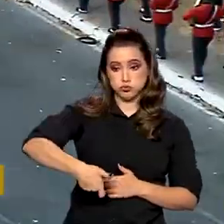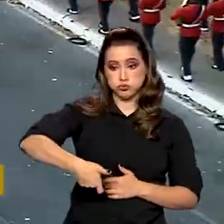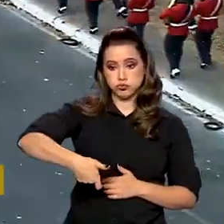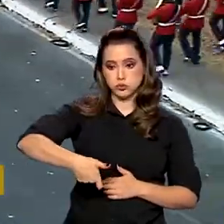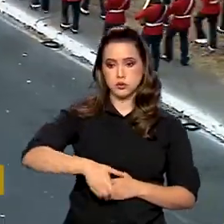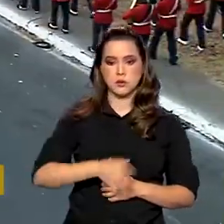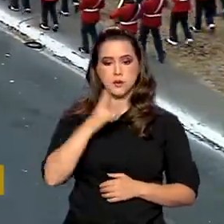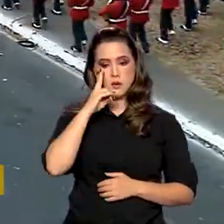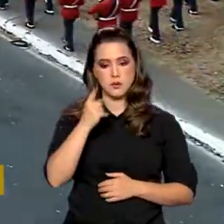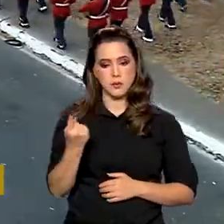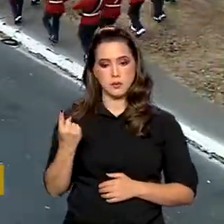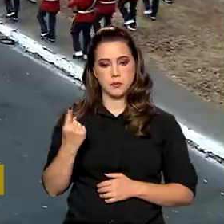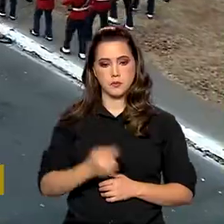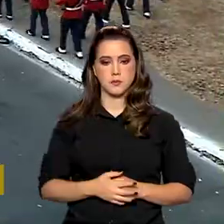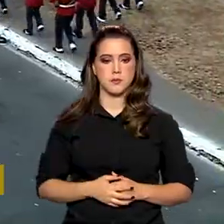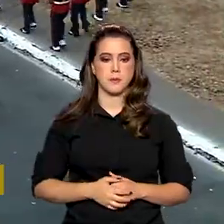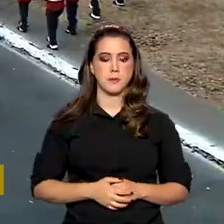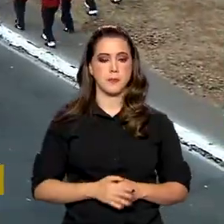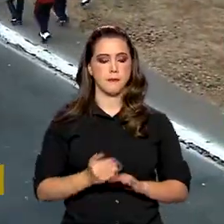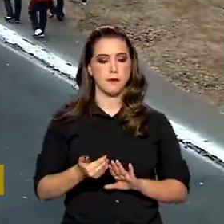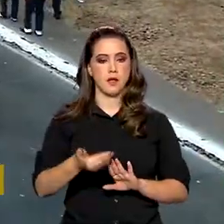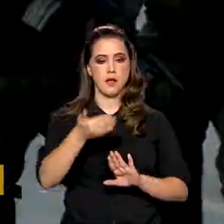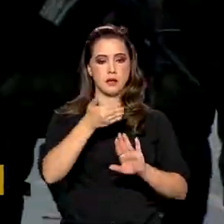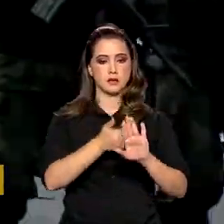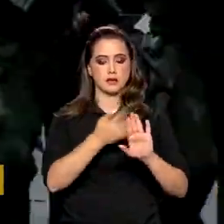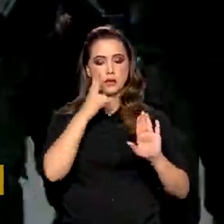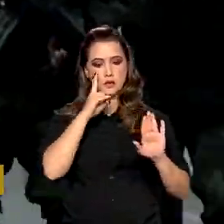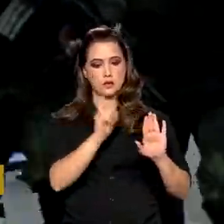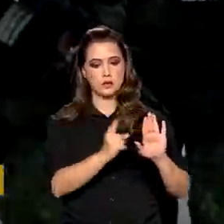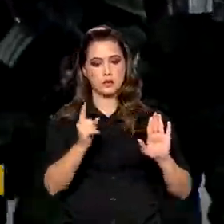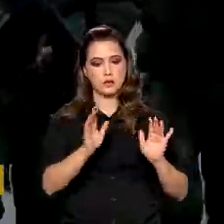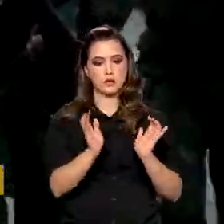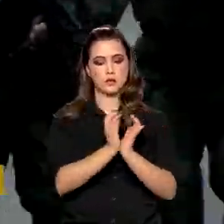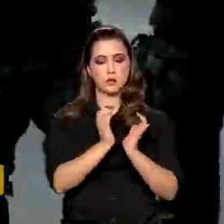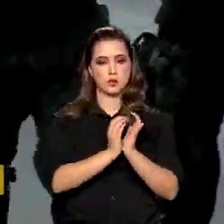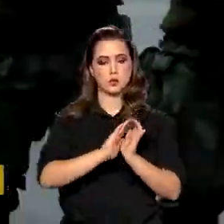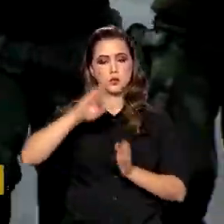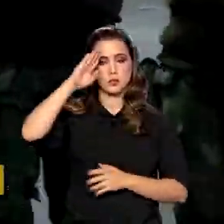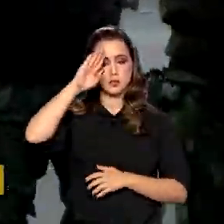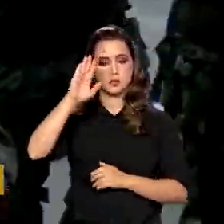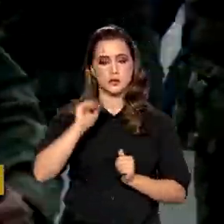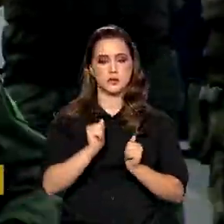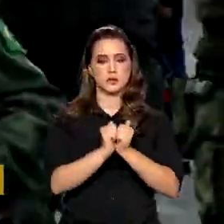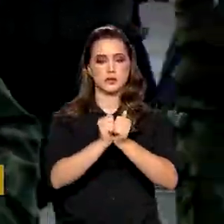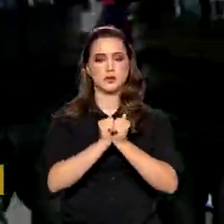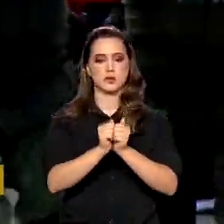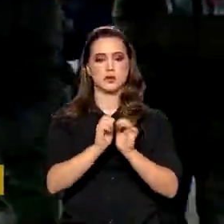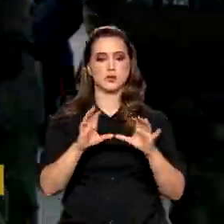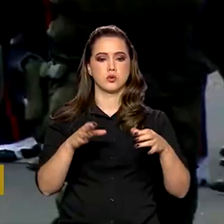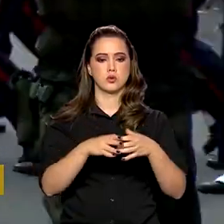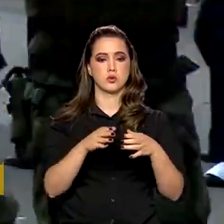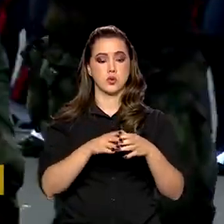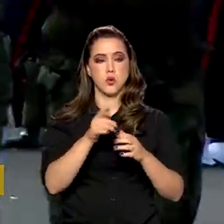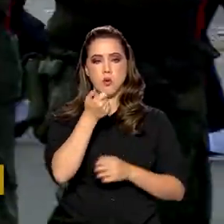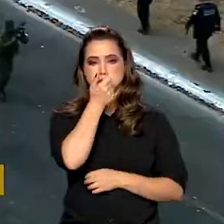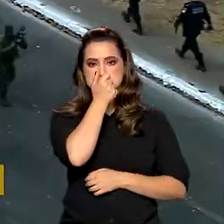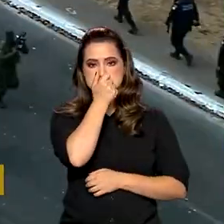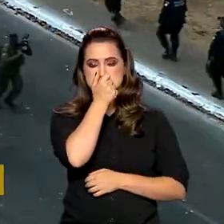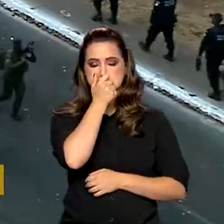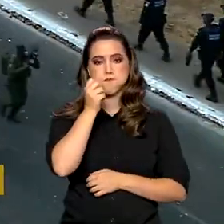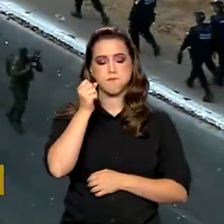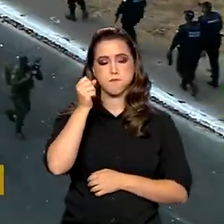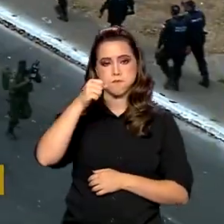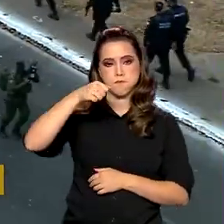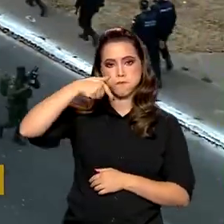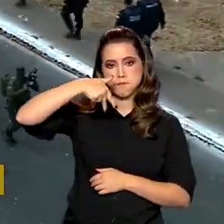chamamos de ferro. Ali atrás também tem os militares componentes do grupamento de mergulhadores de combate,